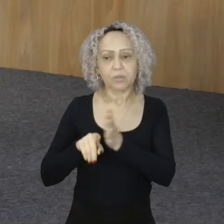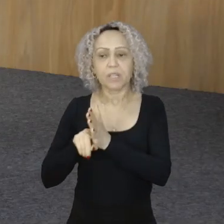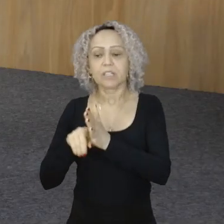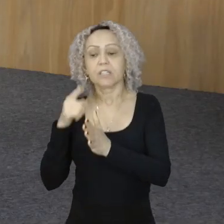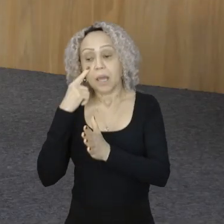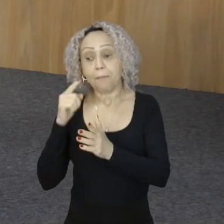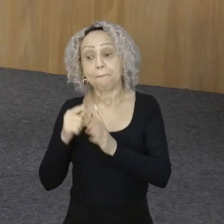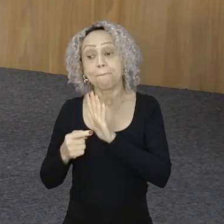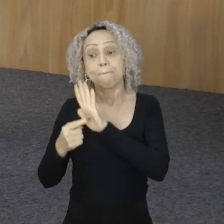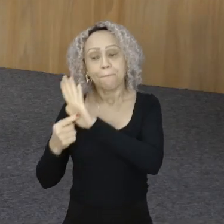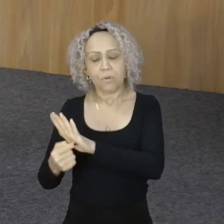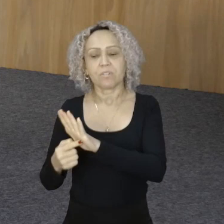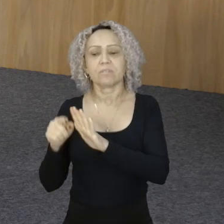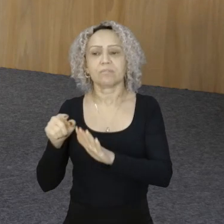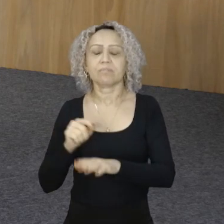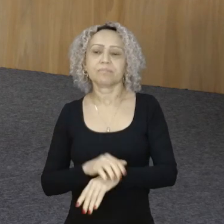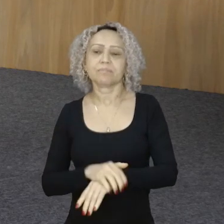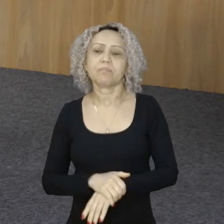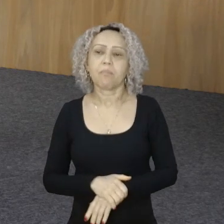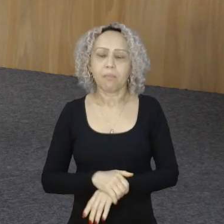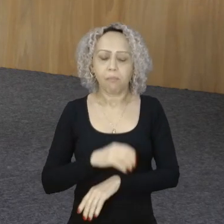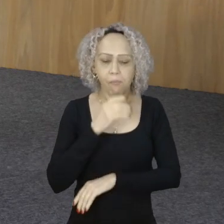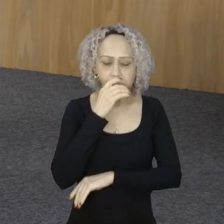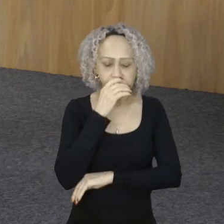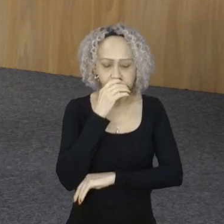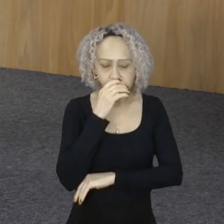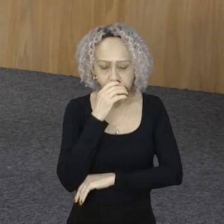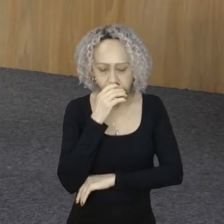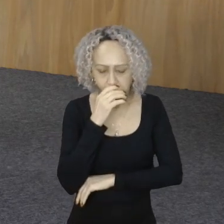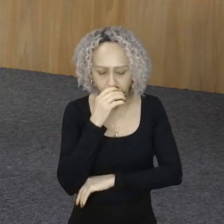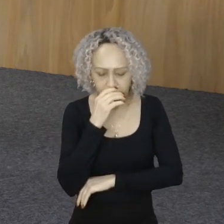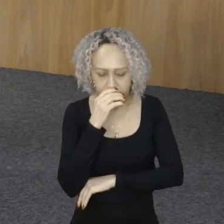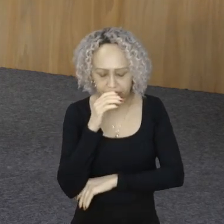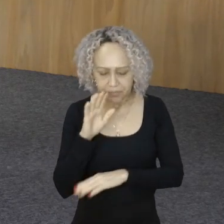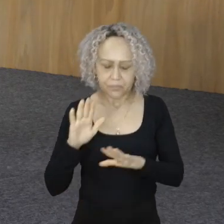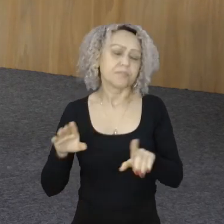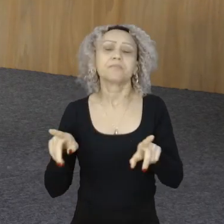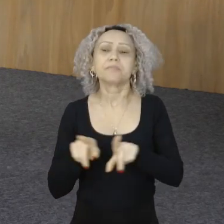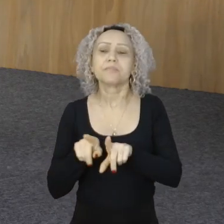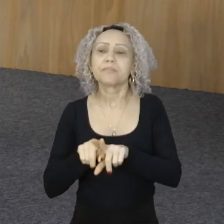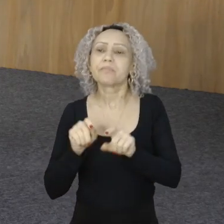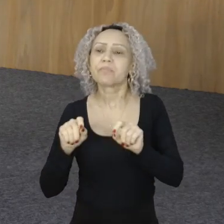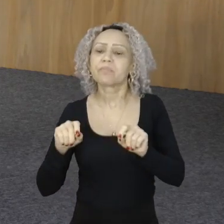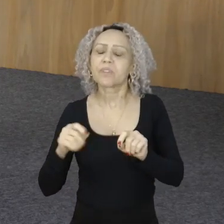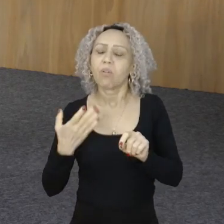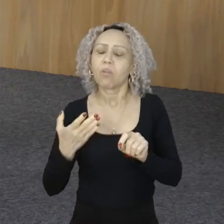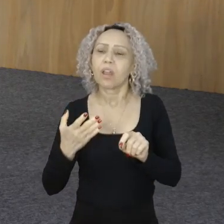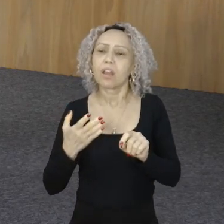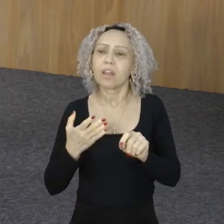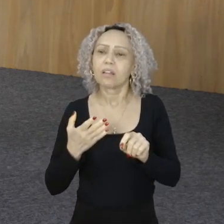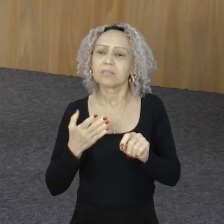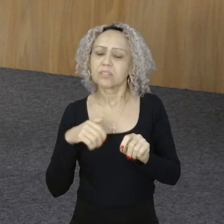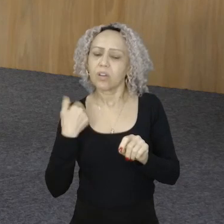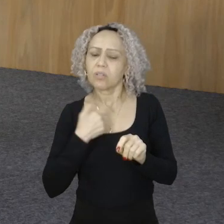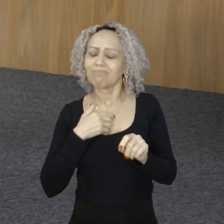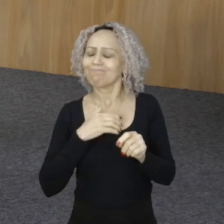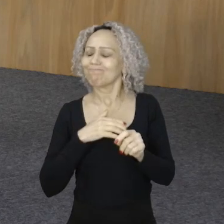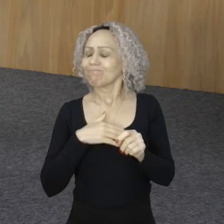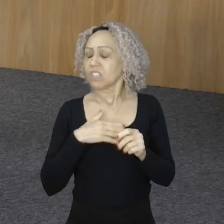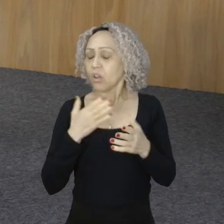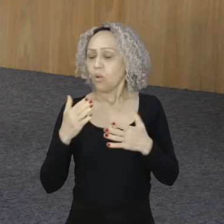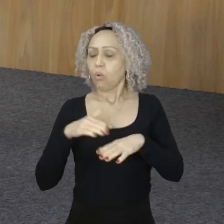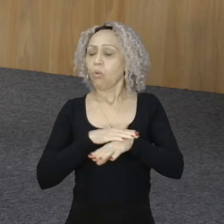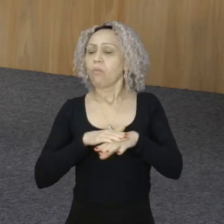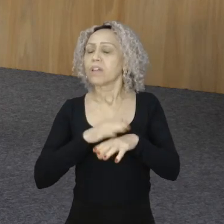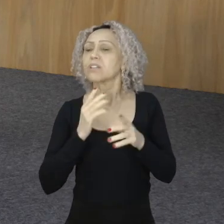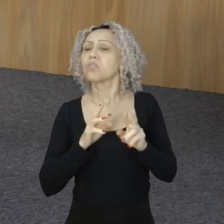Secretário, falando em projeções, eu queria aproveitar também para a gente falar das expectativas para 2024. Que projeções a gente